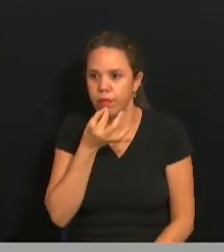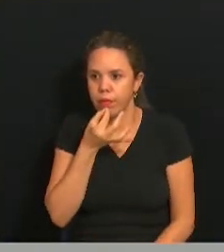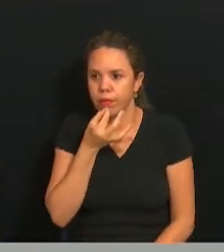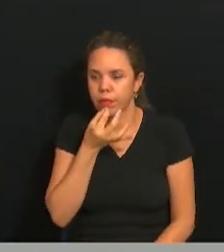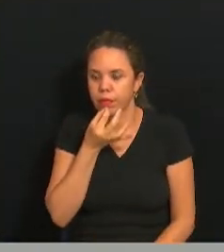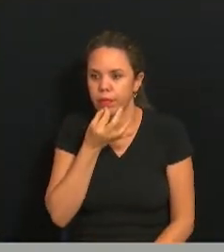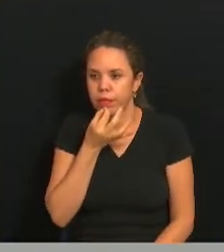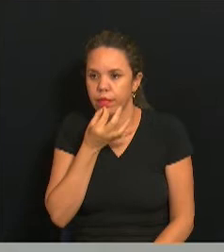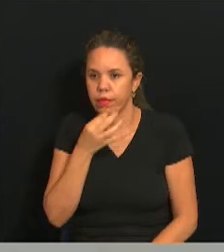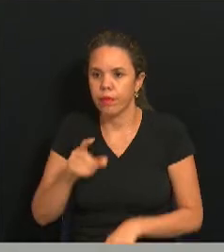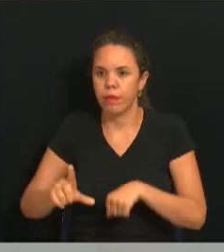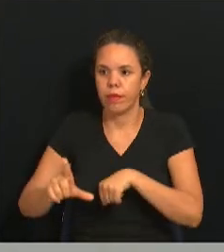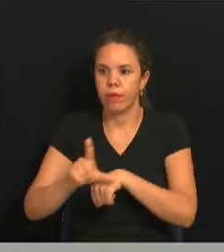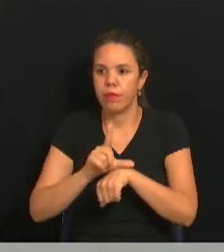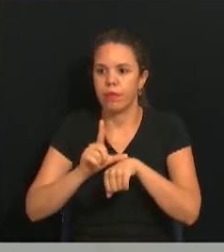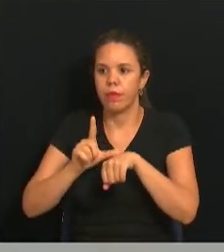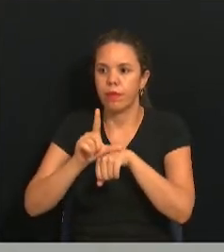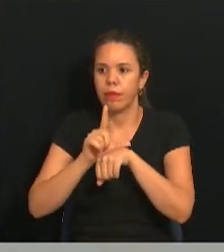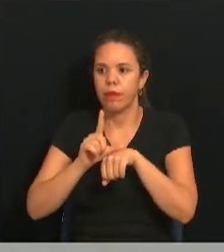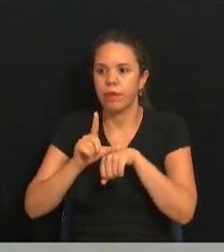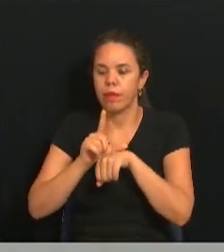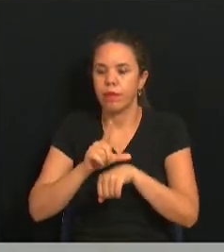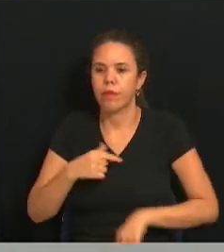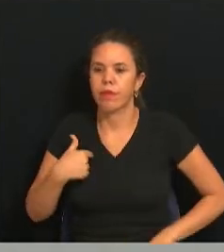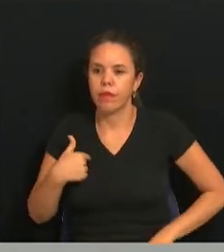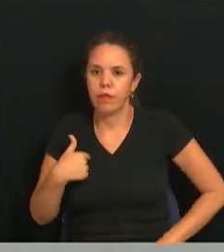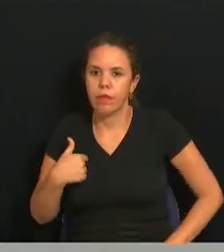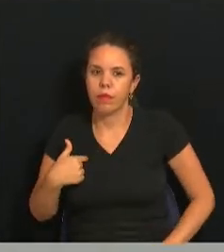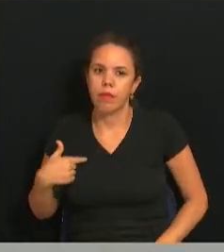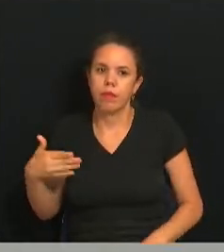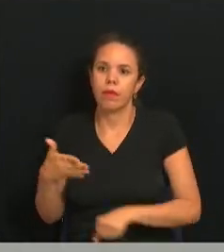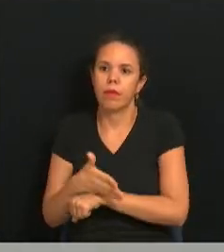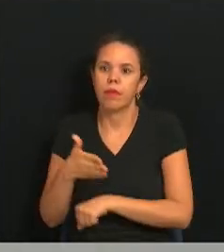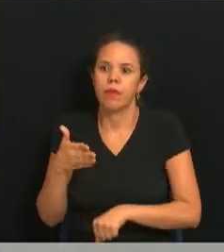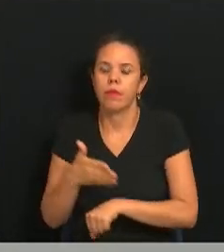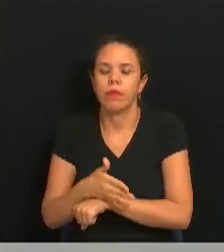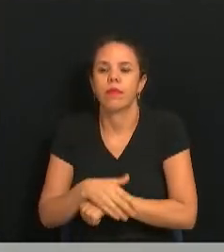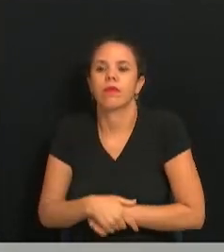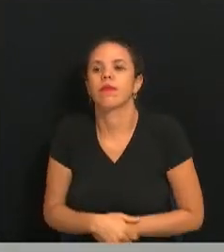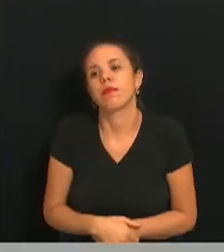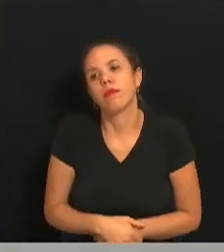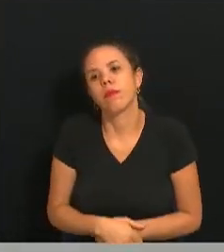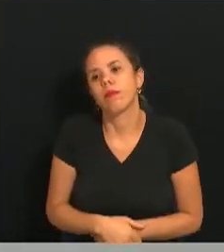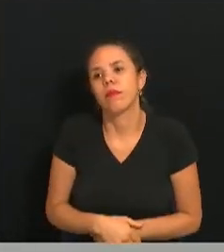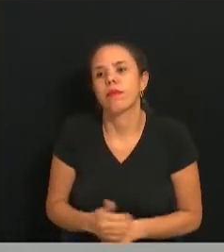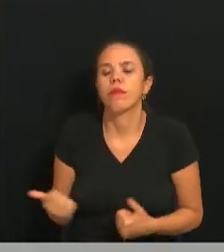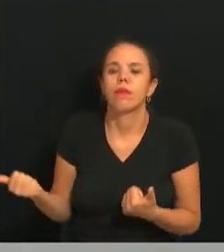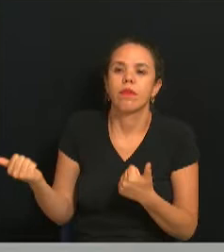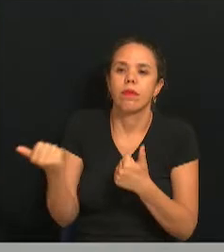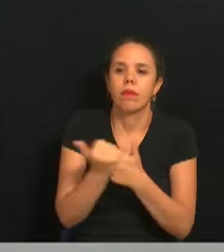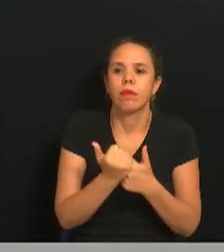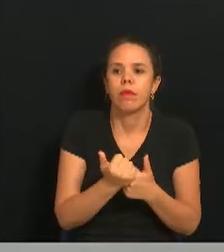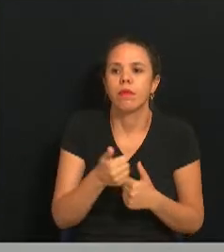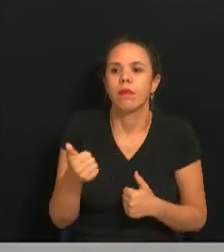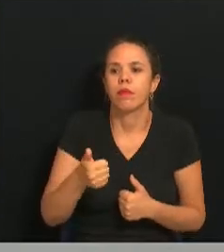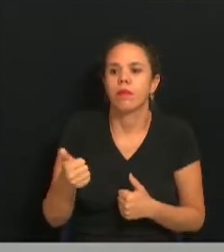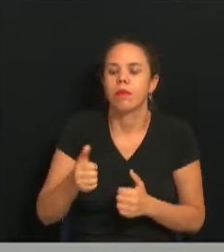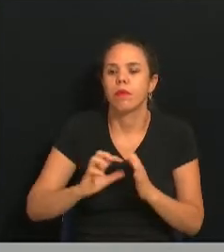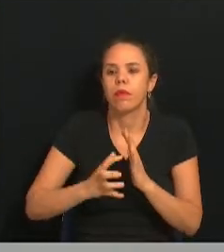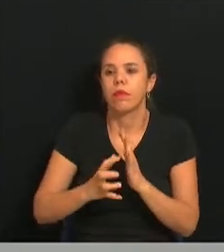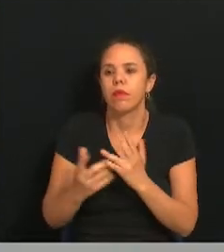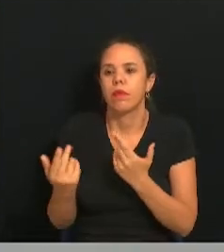do legislativo. Eu participei, eu era suplente, primeiro suplente do meu partido, e